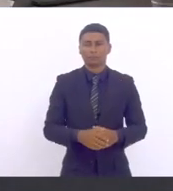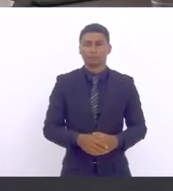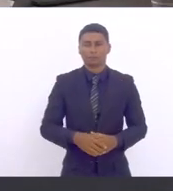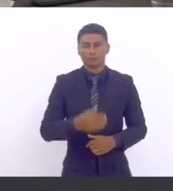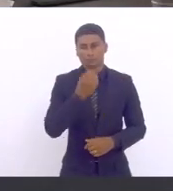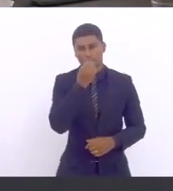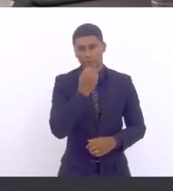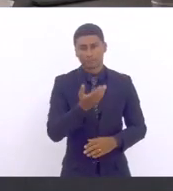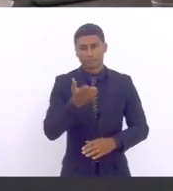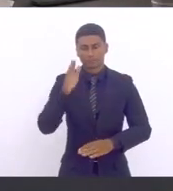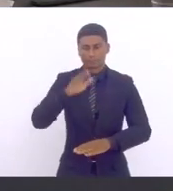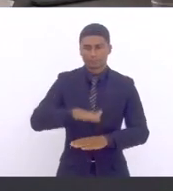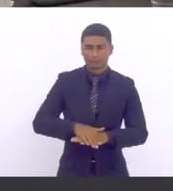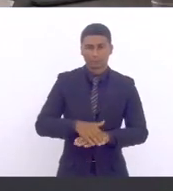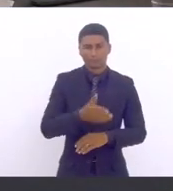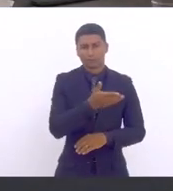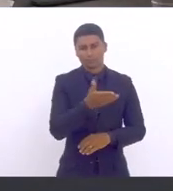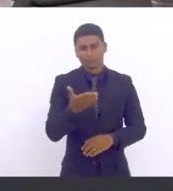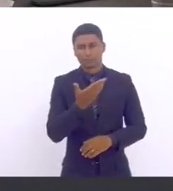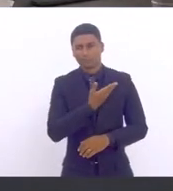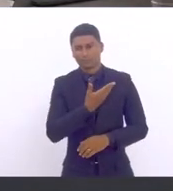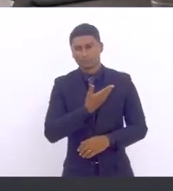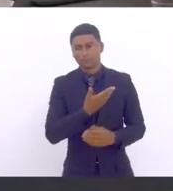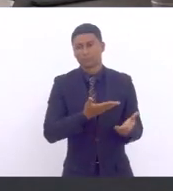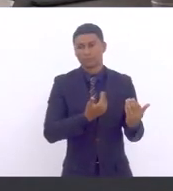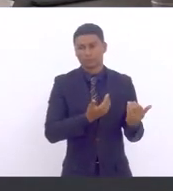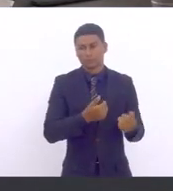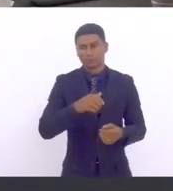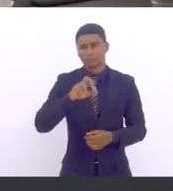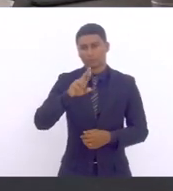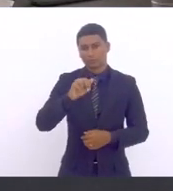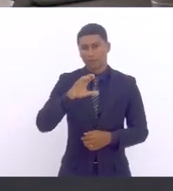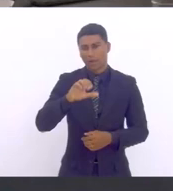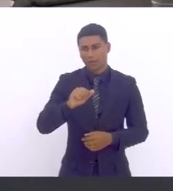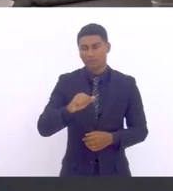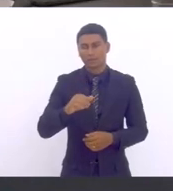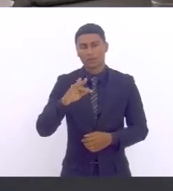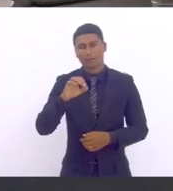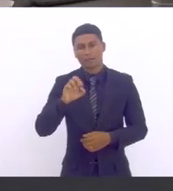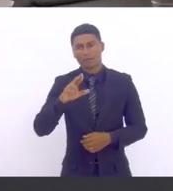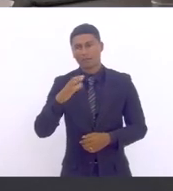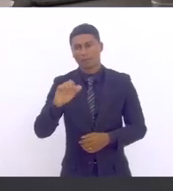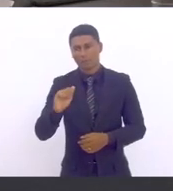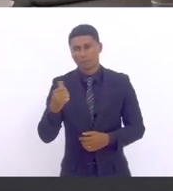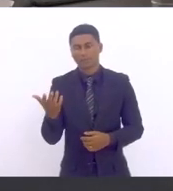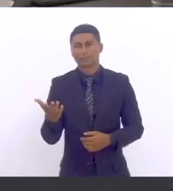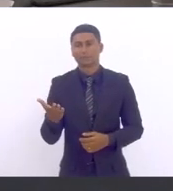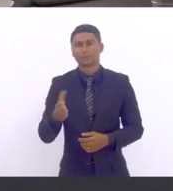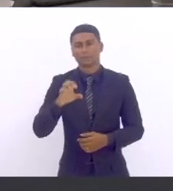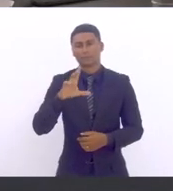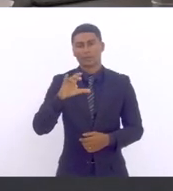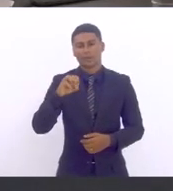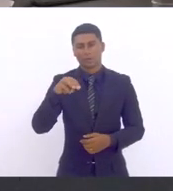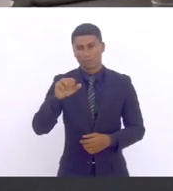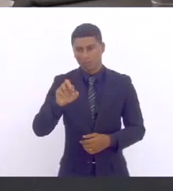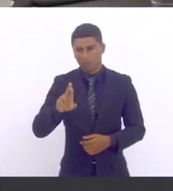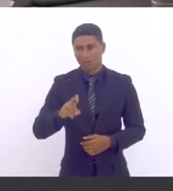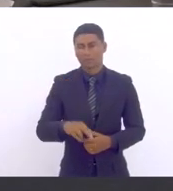Boa tarde. Os amigos da Jovem, da Raça, da Força, ele é o Marco Coelho, assessor